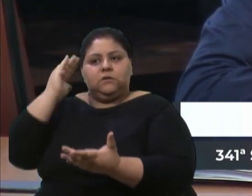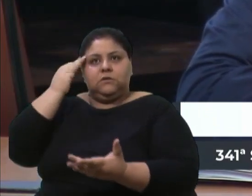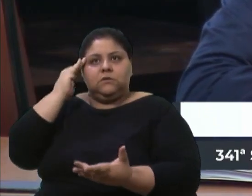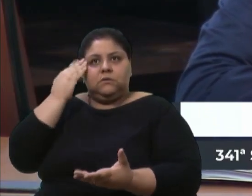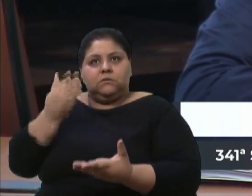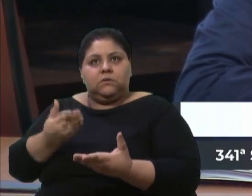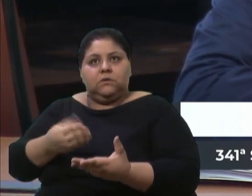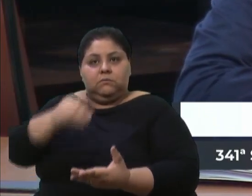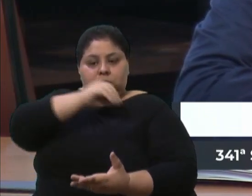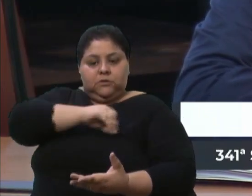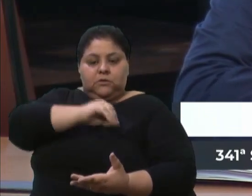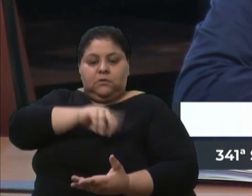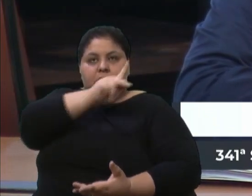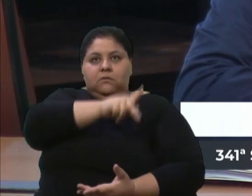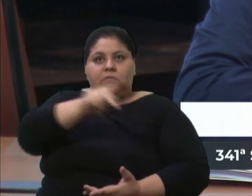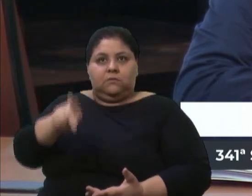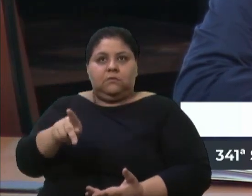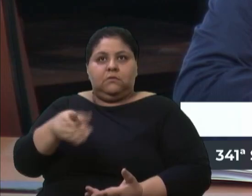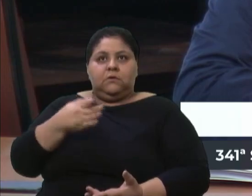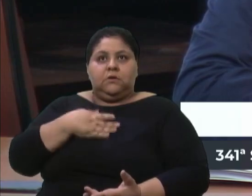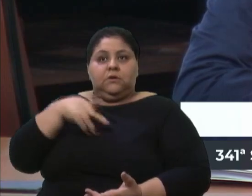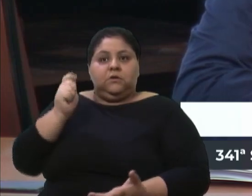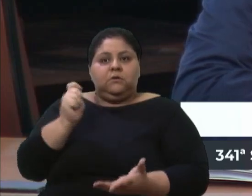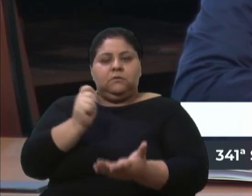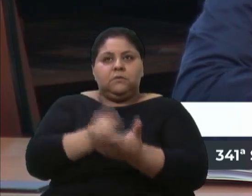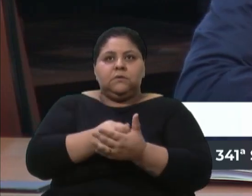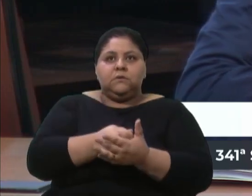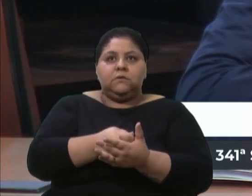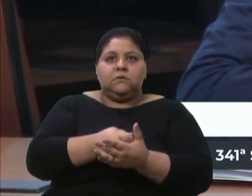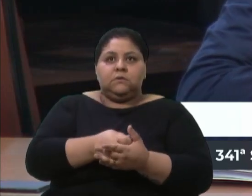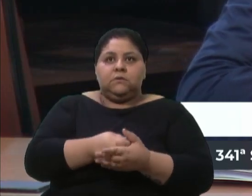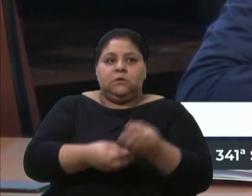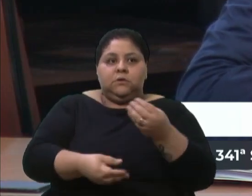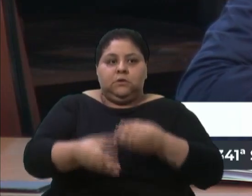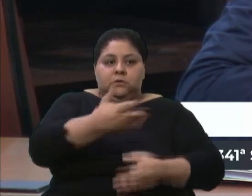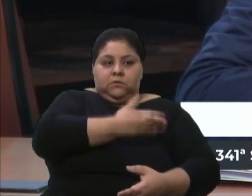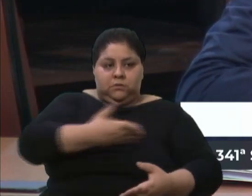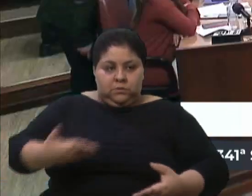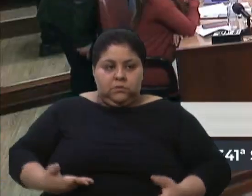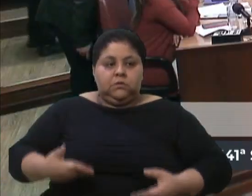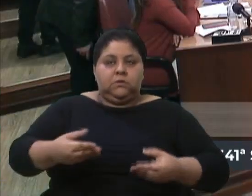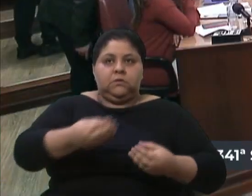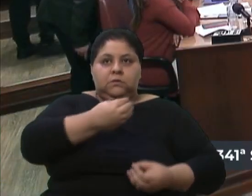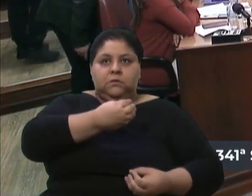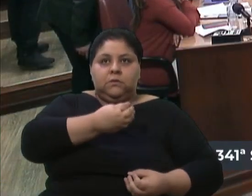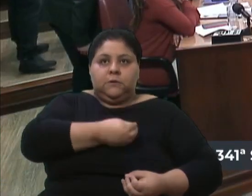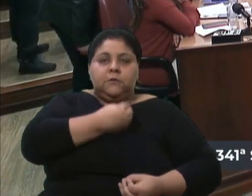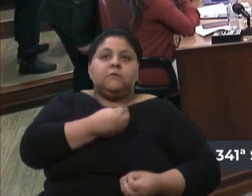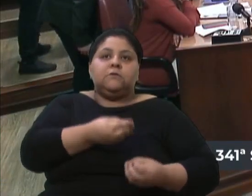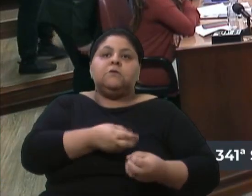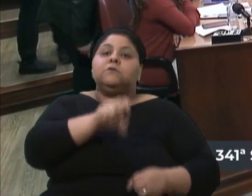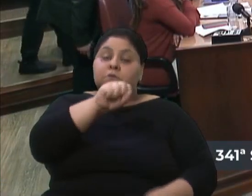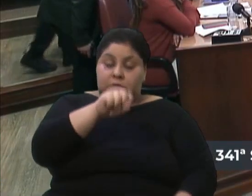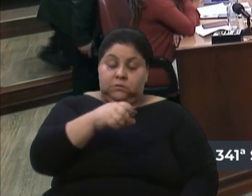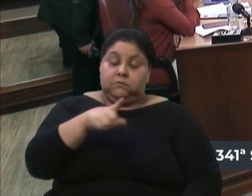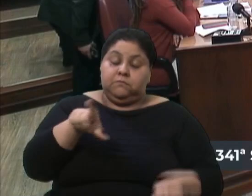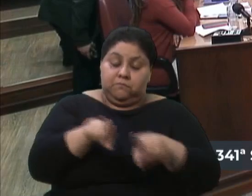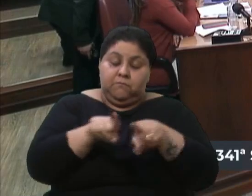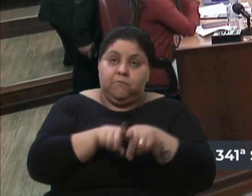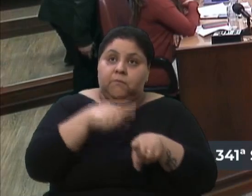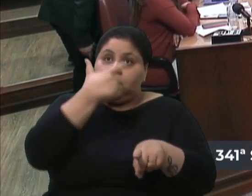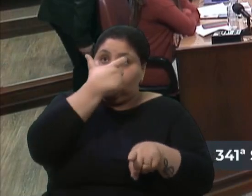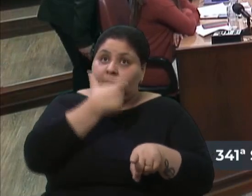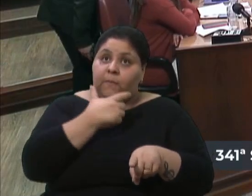gente tem que garantir o quê? Que o dinheiro público seja respeitado. Obrigado. Sim, com certeza, eu também acho. Eu acho que se